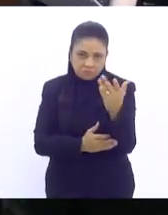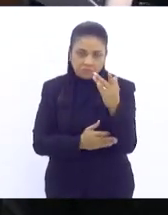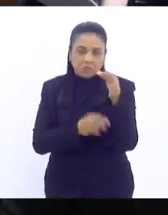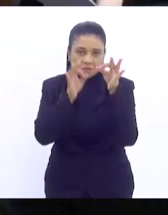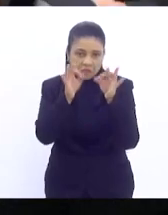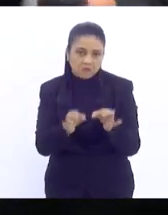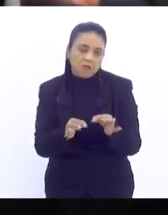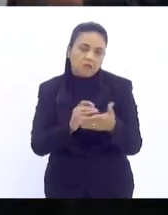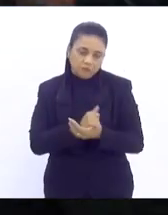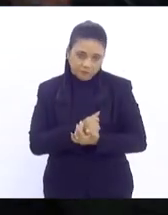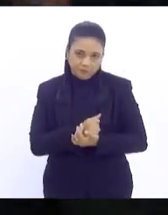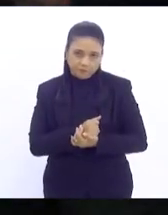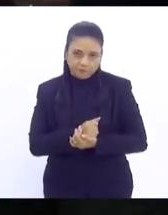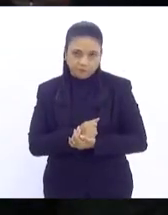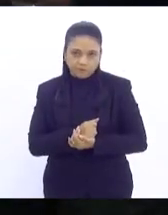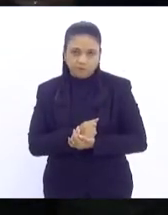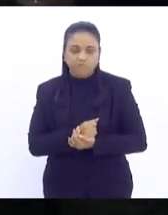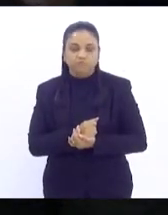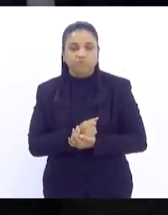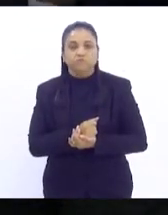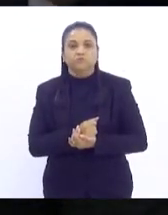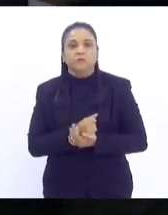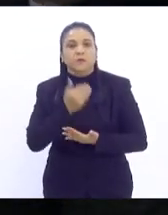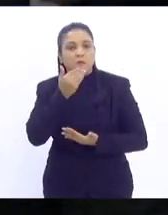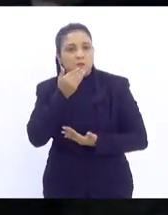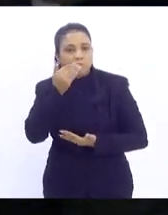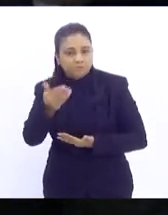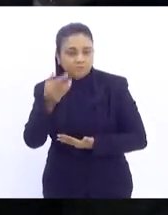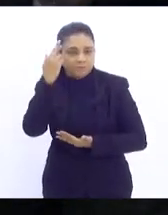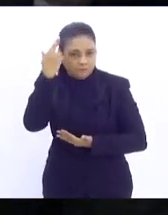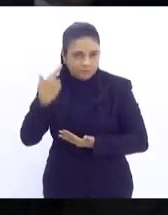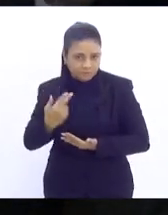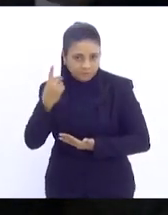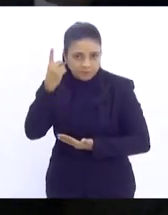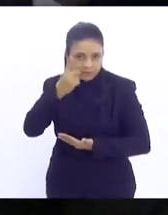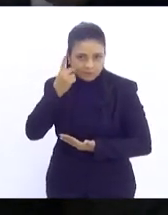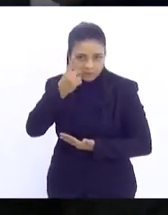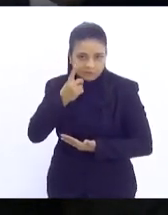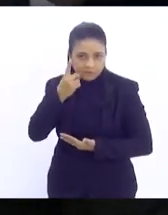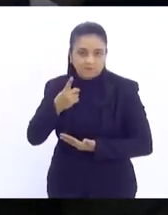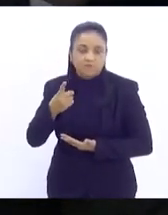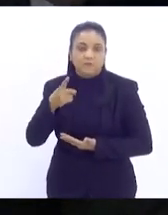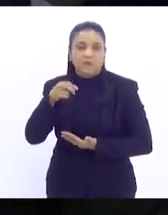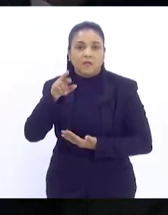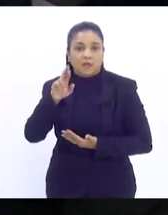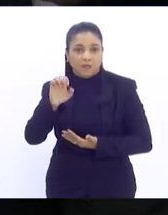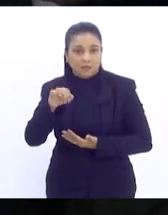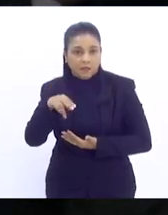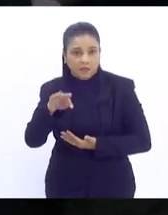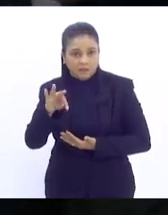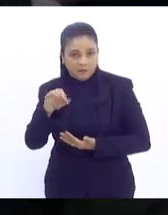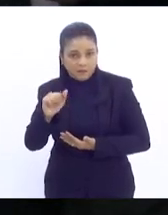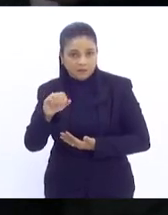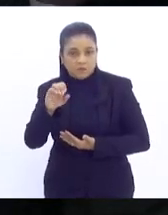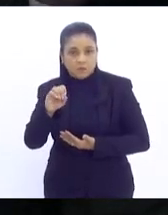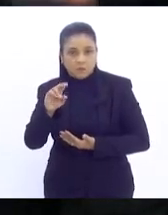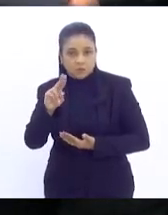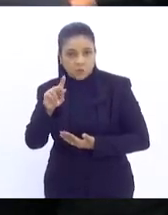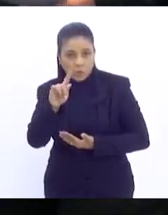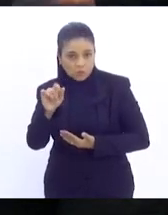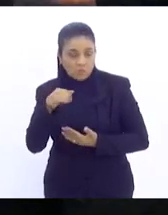foi seguida ali então eu queria requerer a deputada Renata Souza que esse apelo seja feita